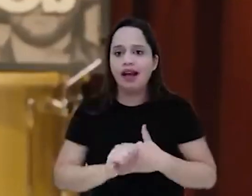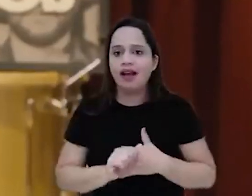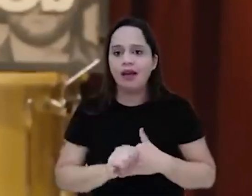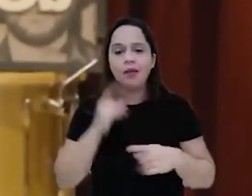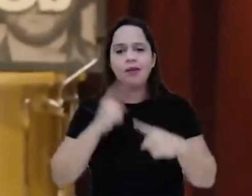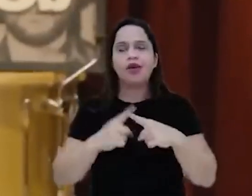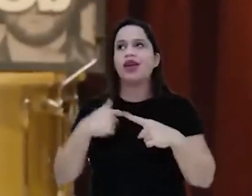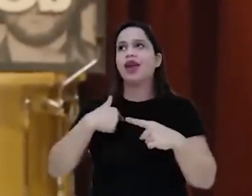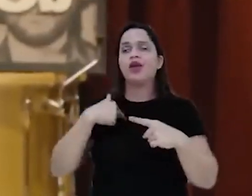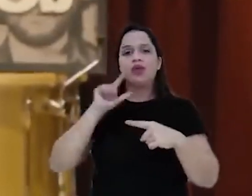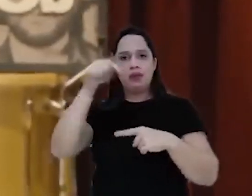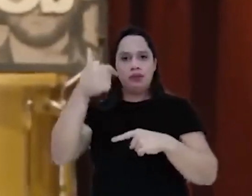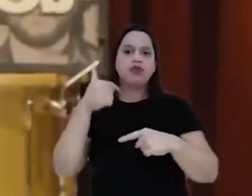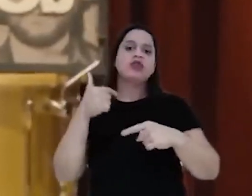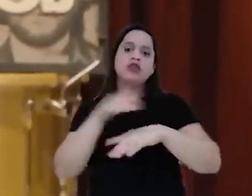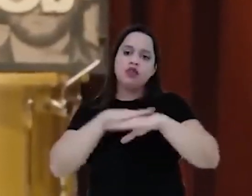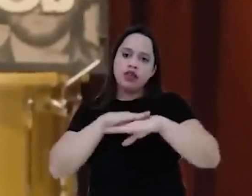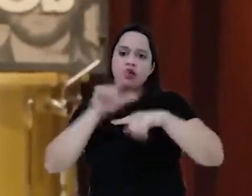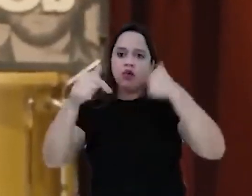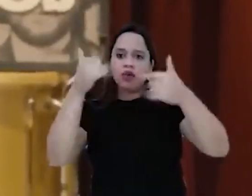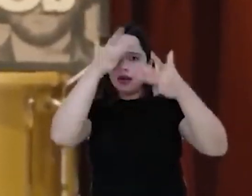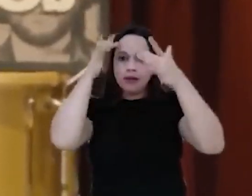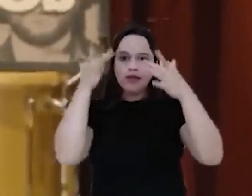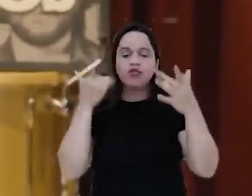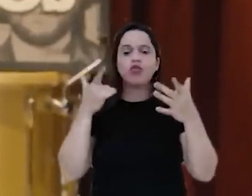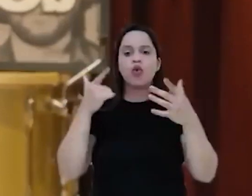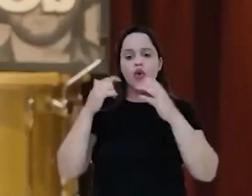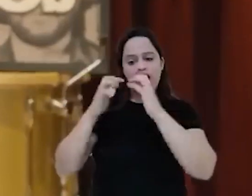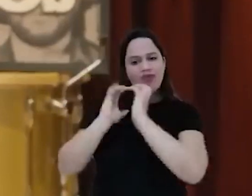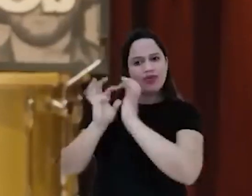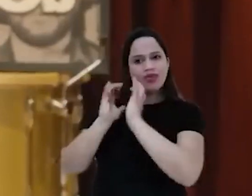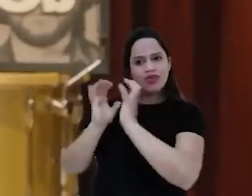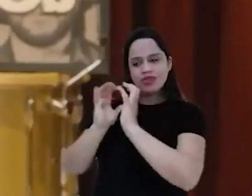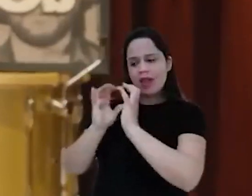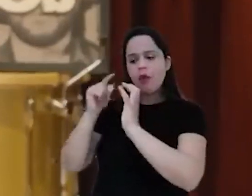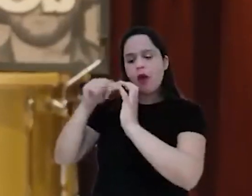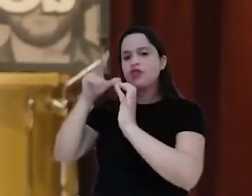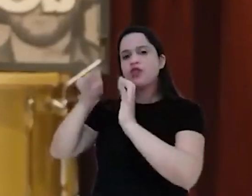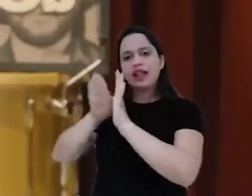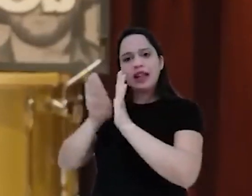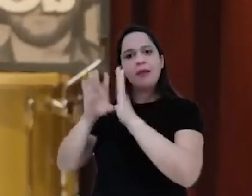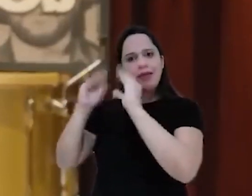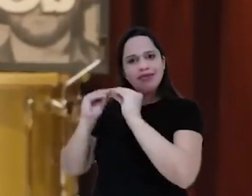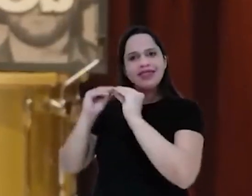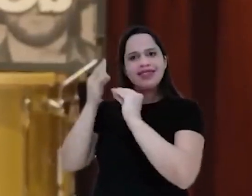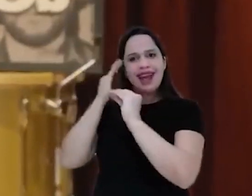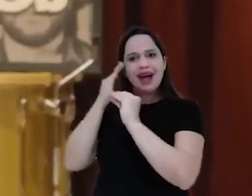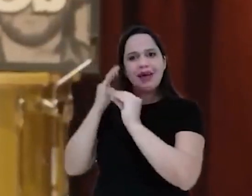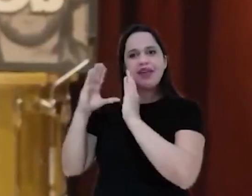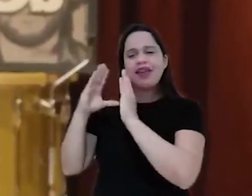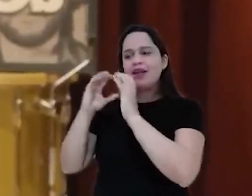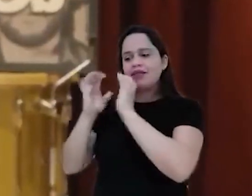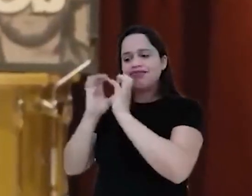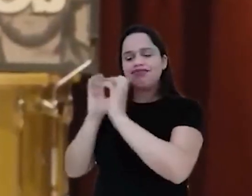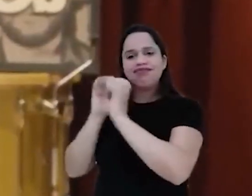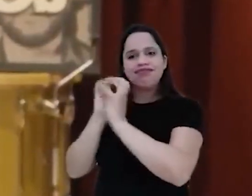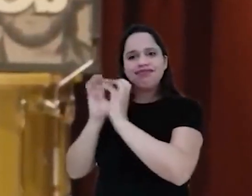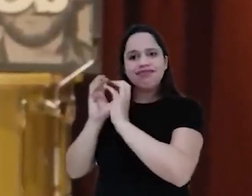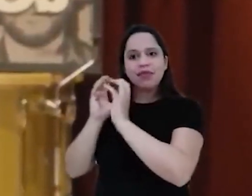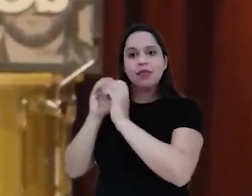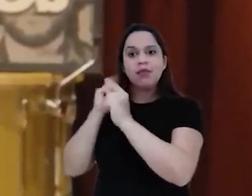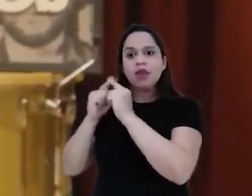eu acredito assim até conversando com outras pessoas eu acho que o nosso cérebro e acaba se desligando também né e uma situação assim porque